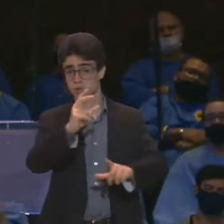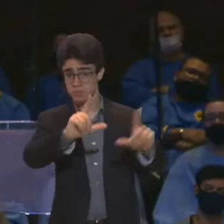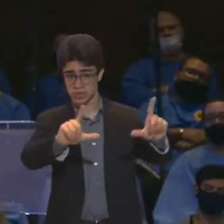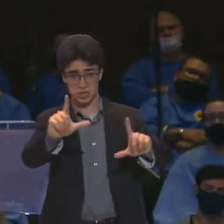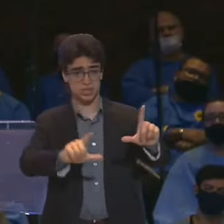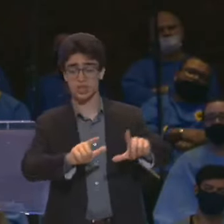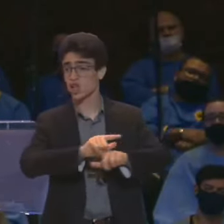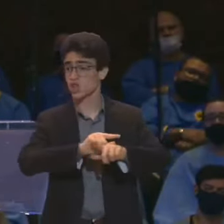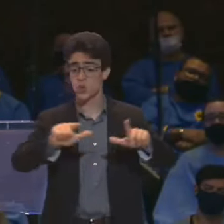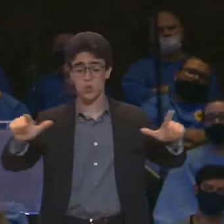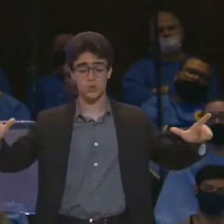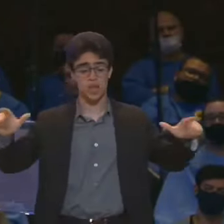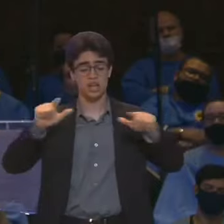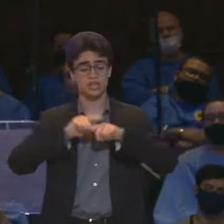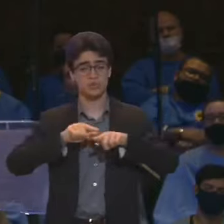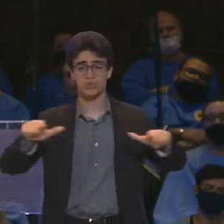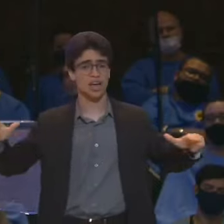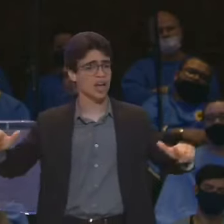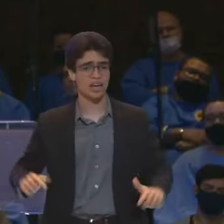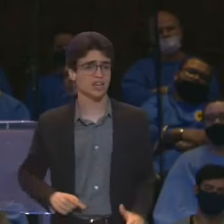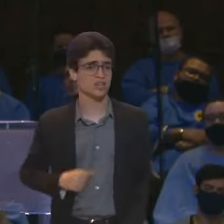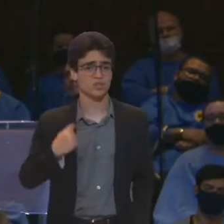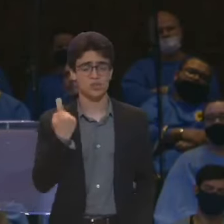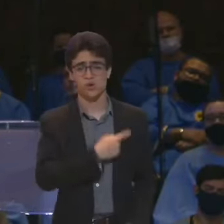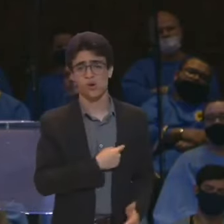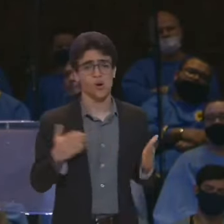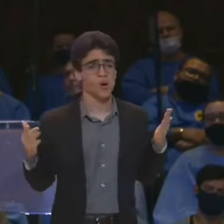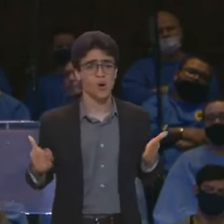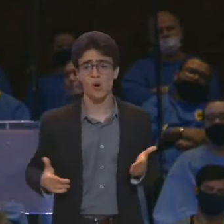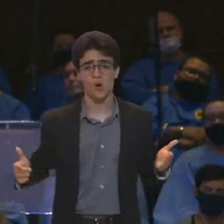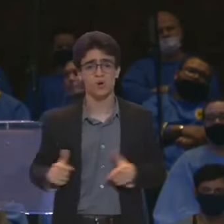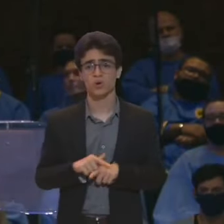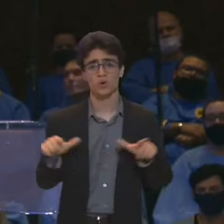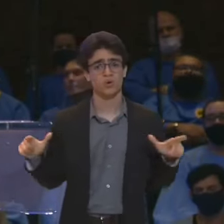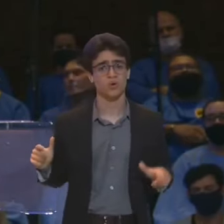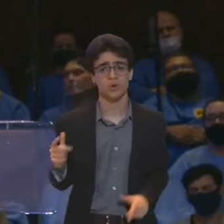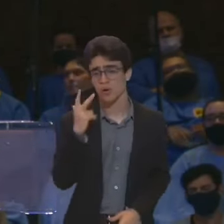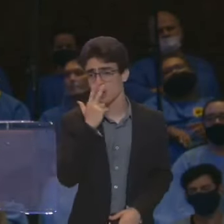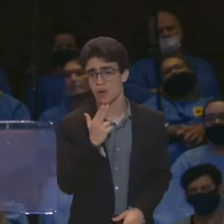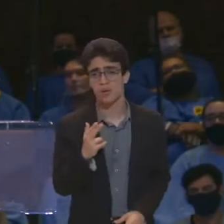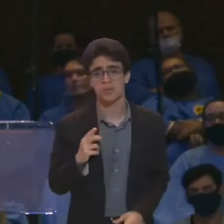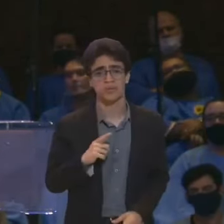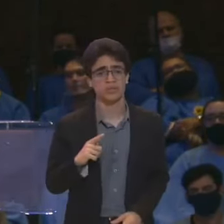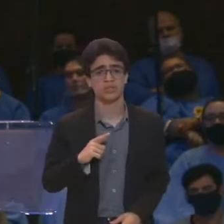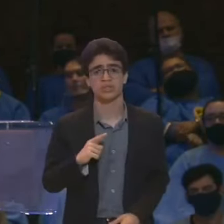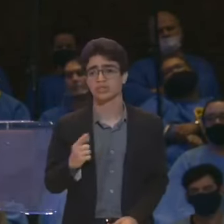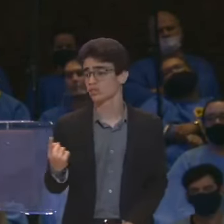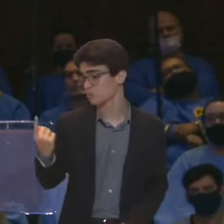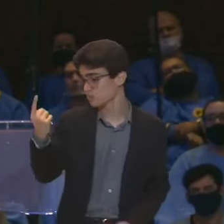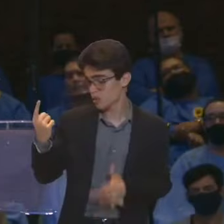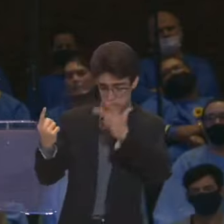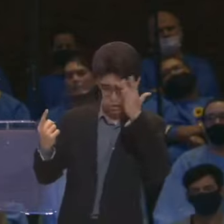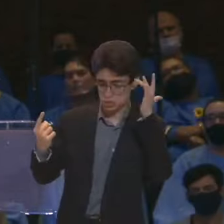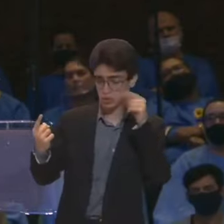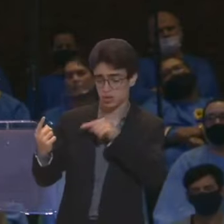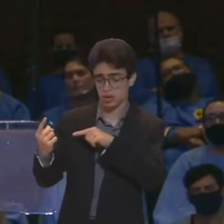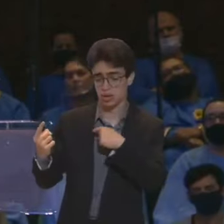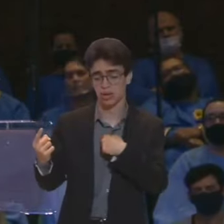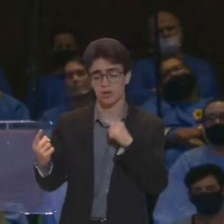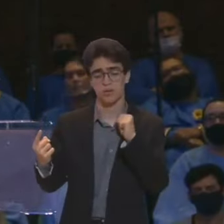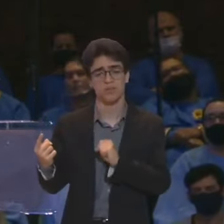assistindo, não há nenhum de nós hoje aqui que possa dizer que não tem alguém para quem você não possa ser